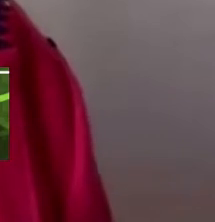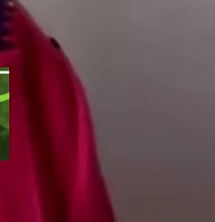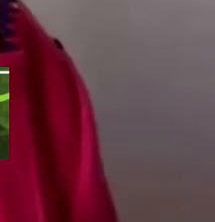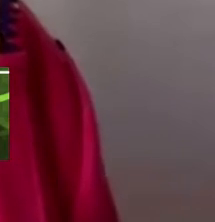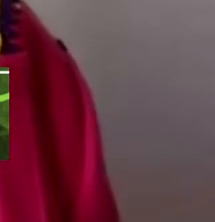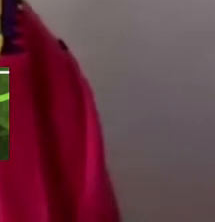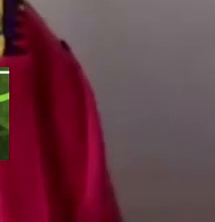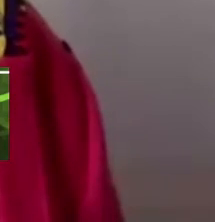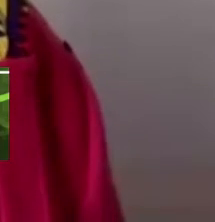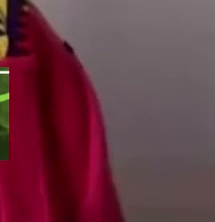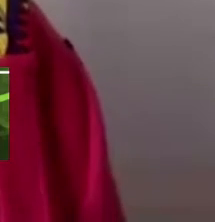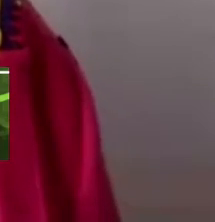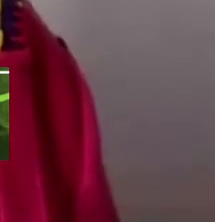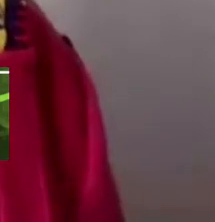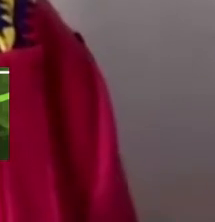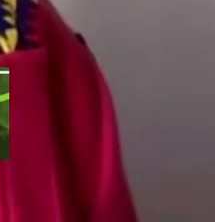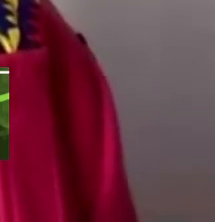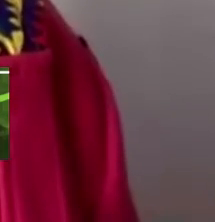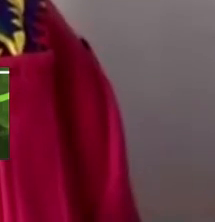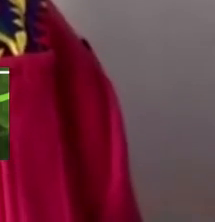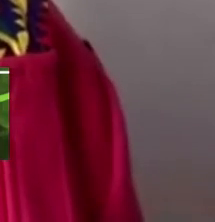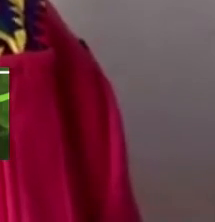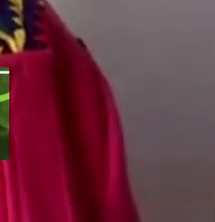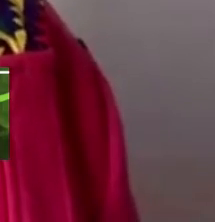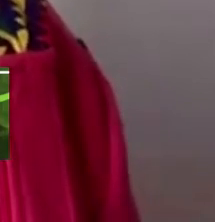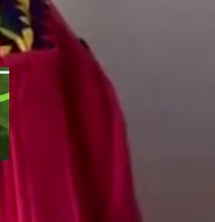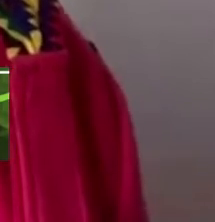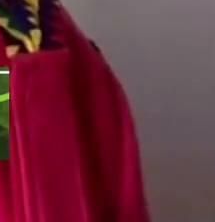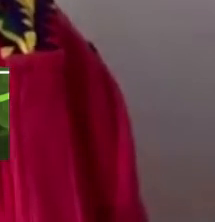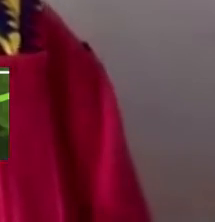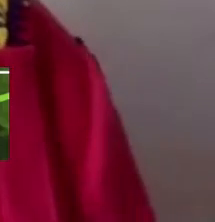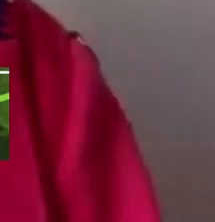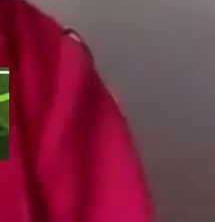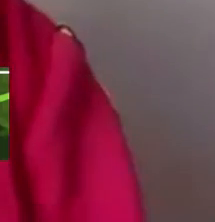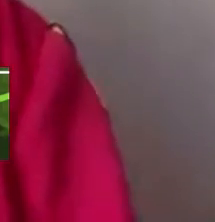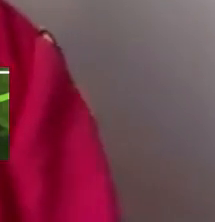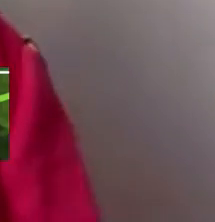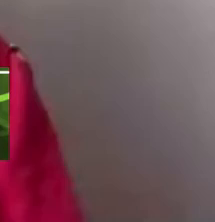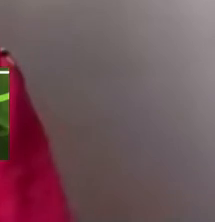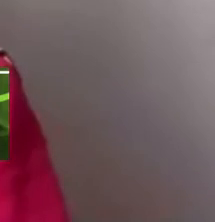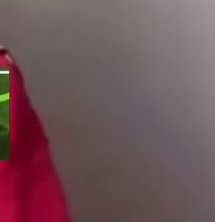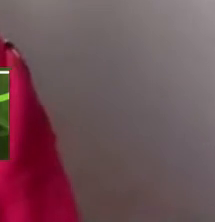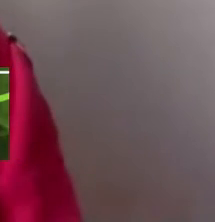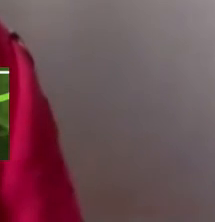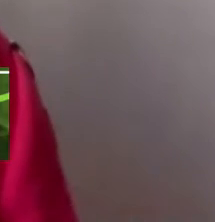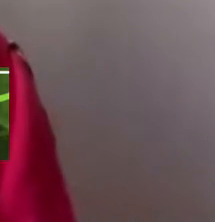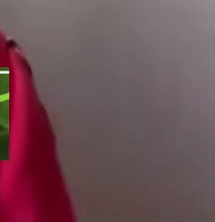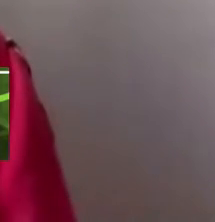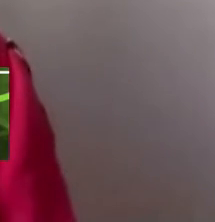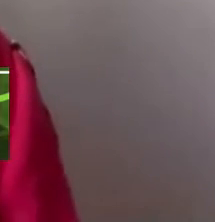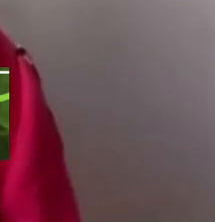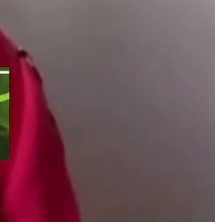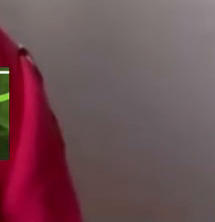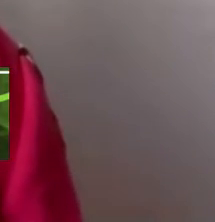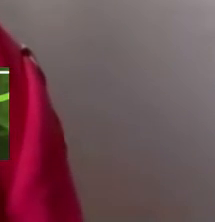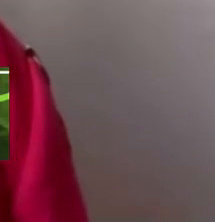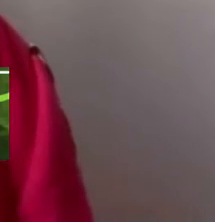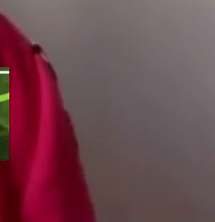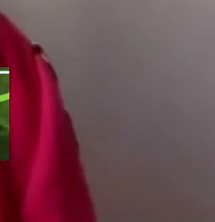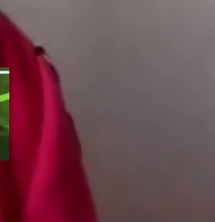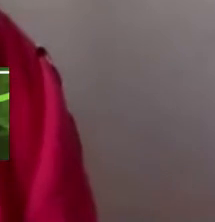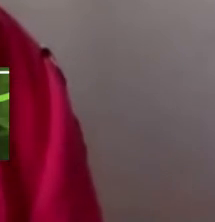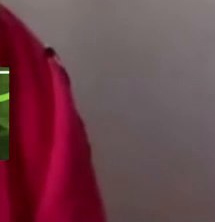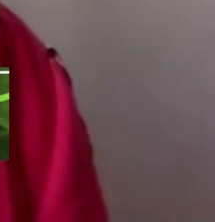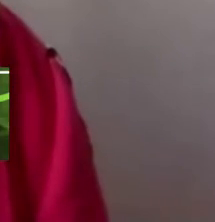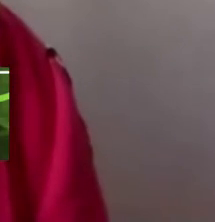ouvir falar porque acho que traz para nós e principalmente para mim uma jovem deputada a importância também das